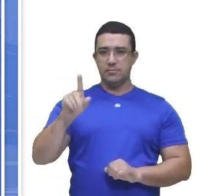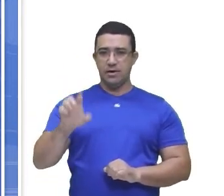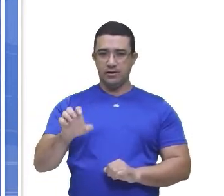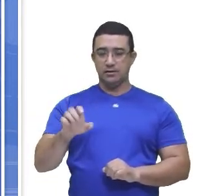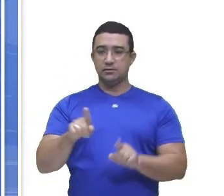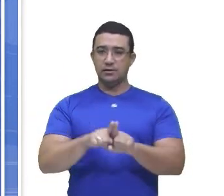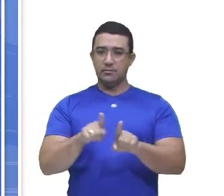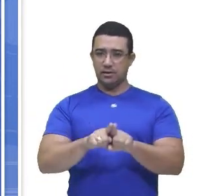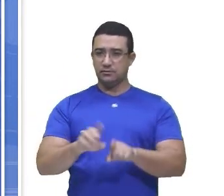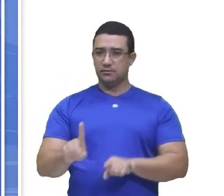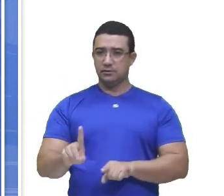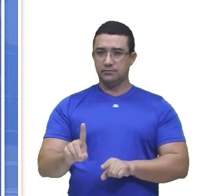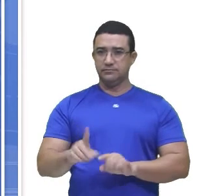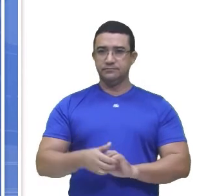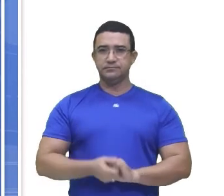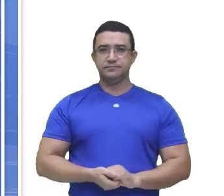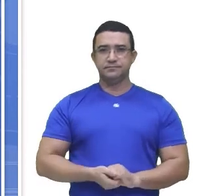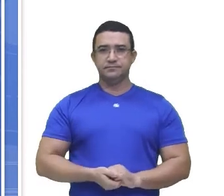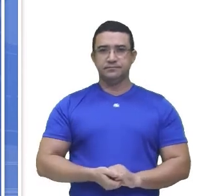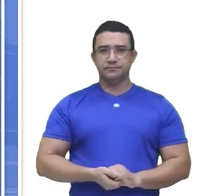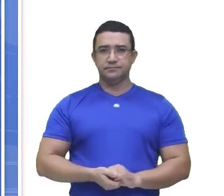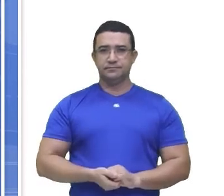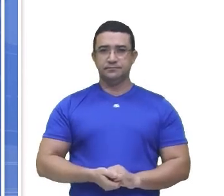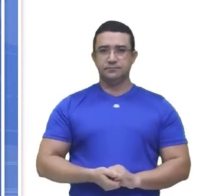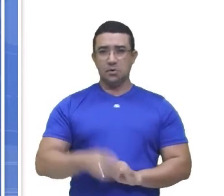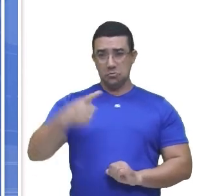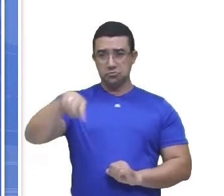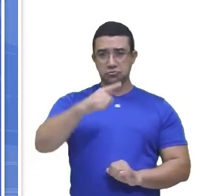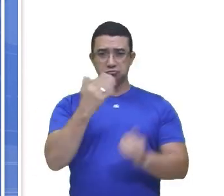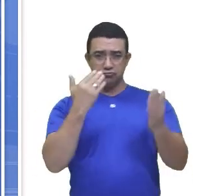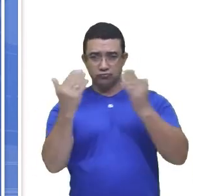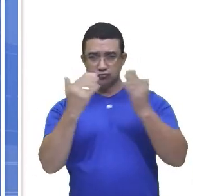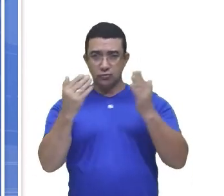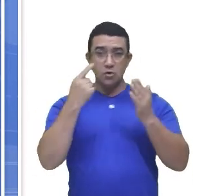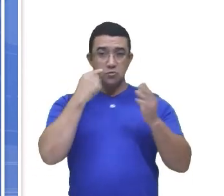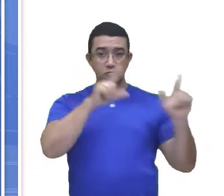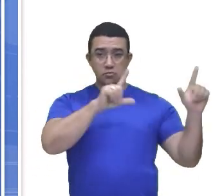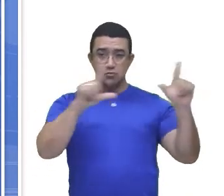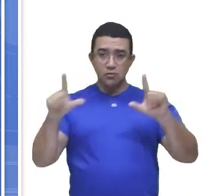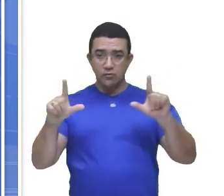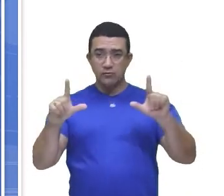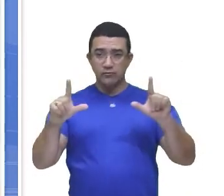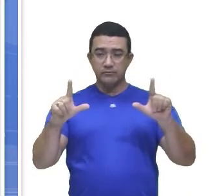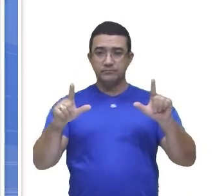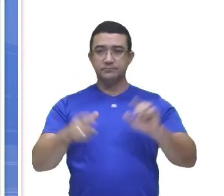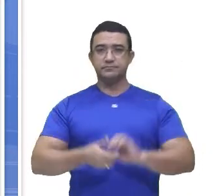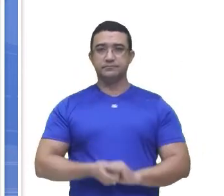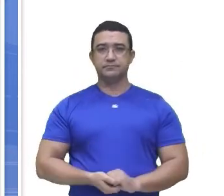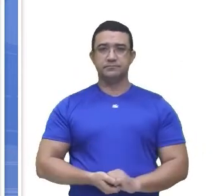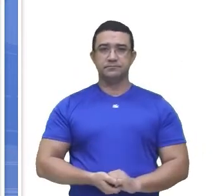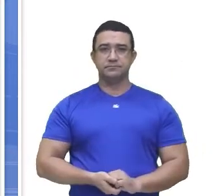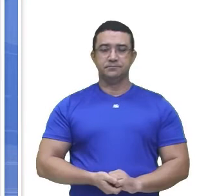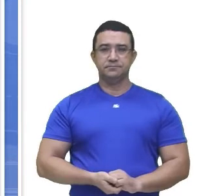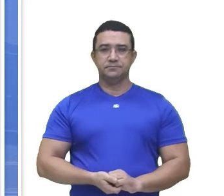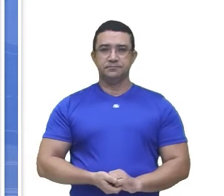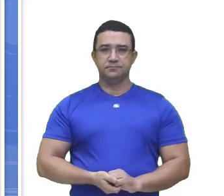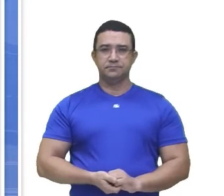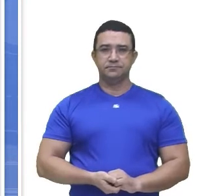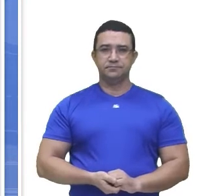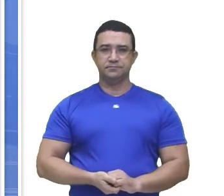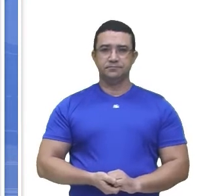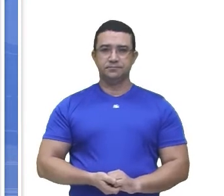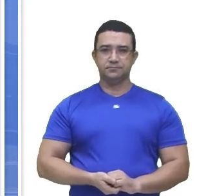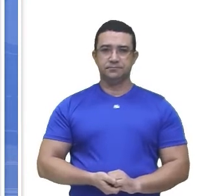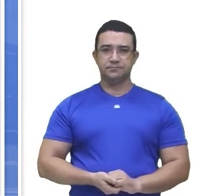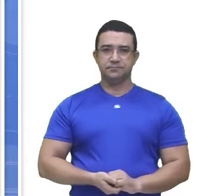com a alternativa D. Bom, aí a análise de vocês, vamos agora analisar a questão, vamos lá então? Olha, vamos